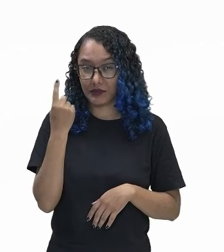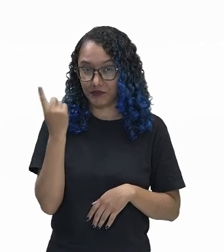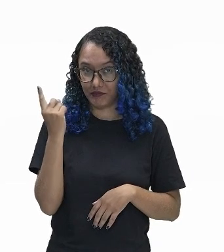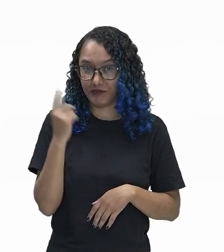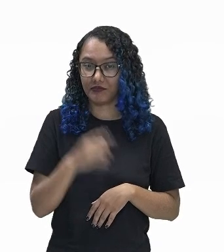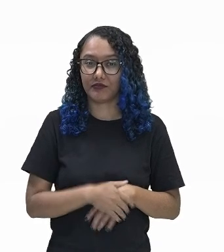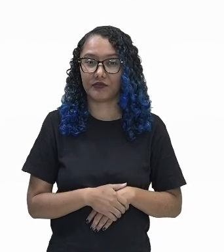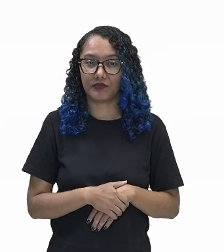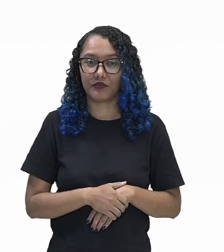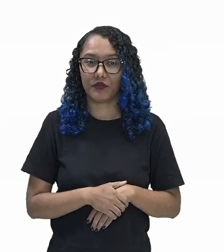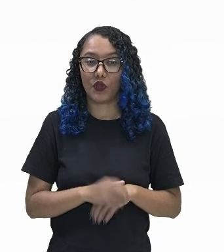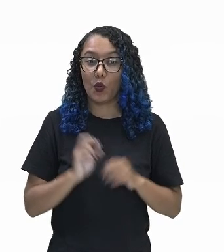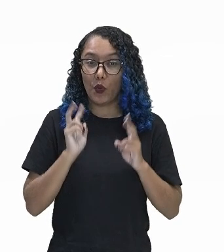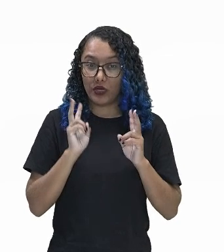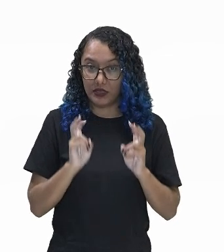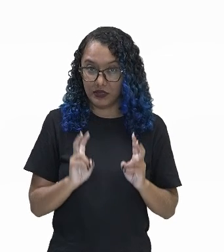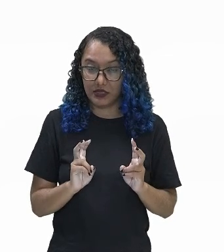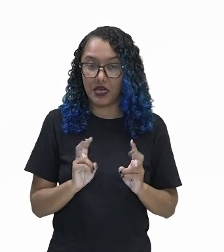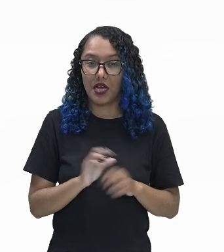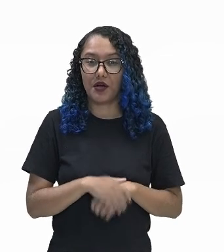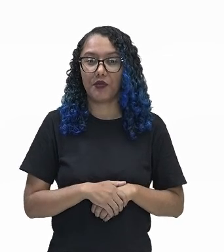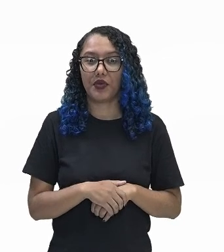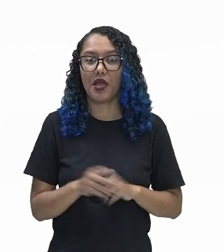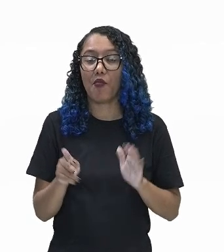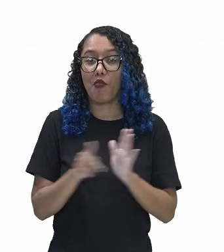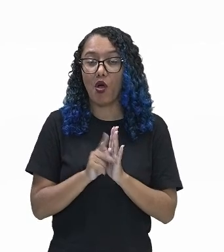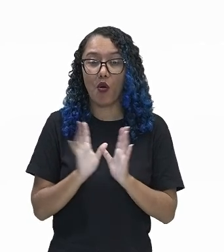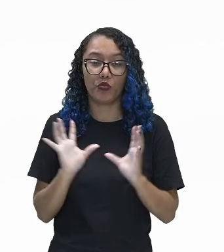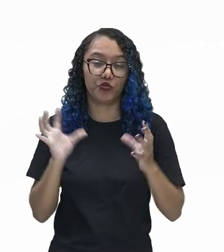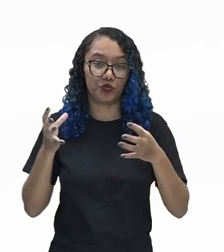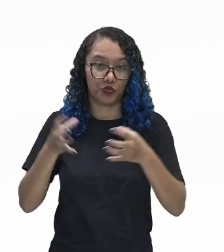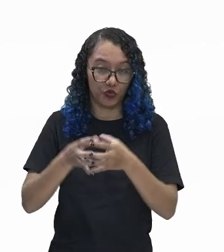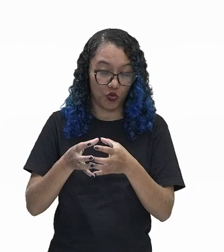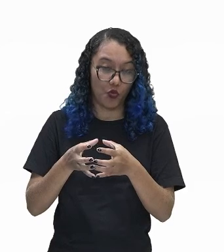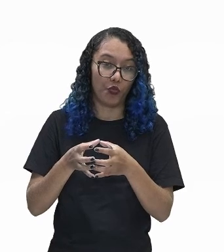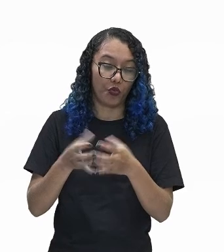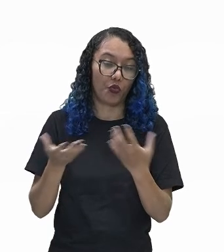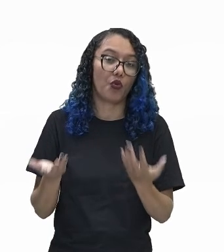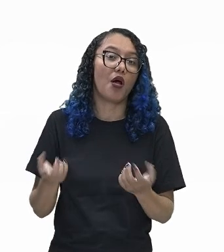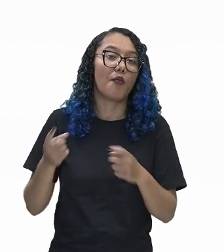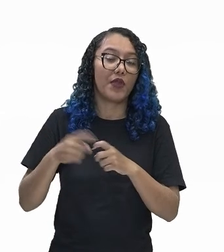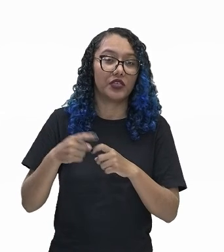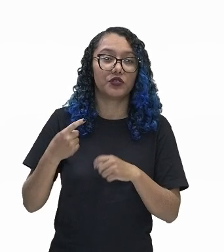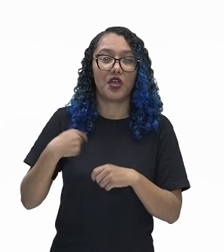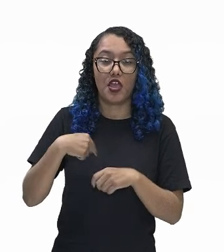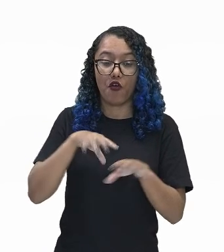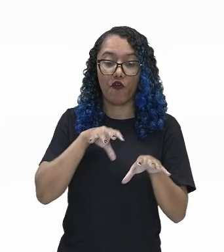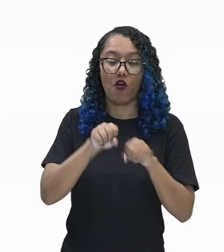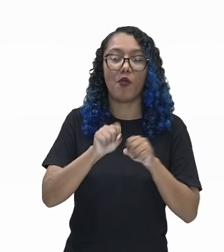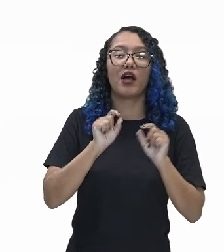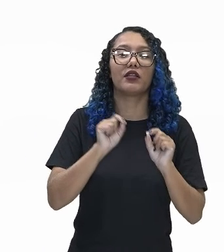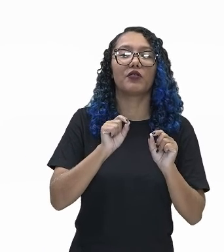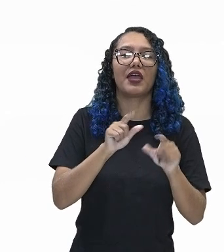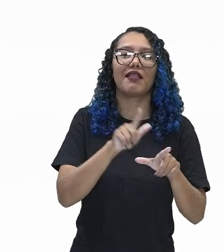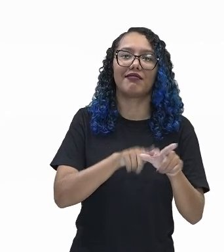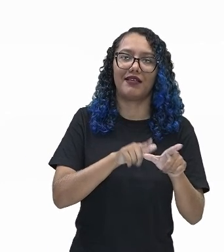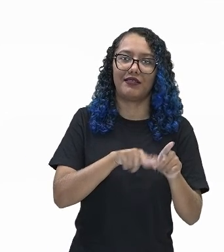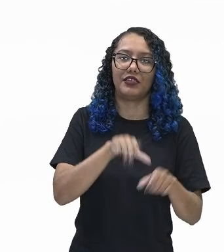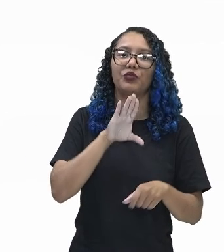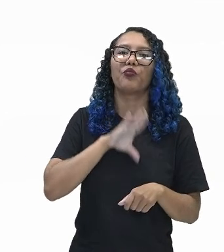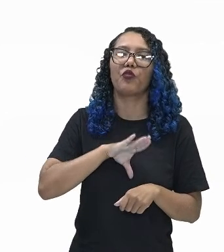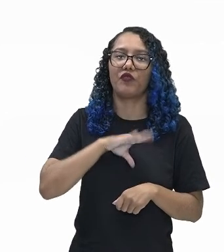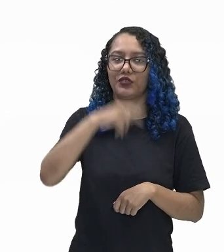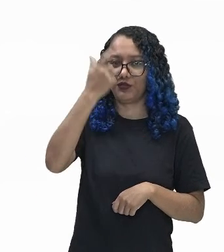né, que é específico para um grupo de médicos. Eu sou formada em letras, sou professora. Eu lendo